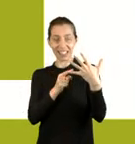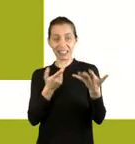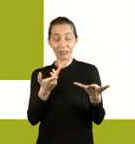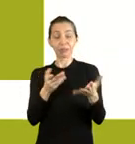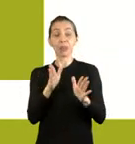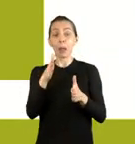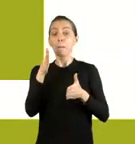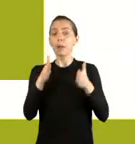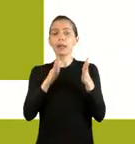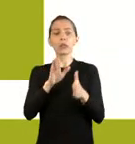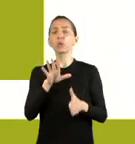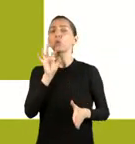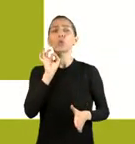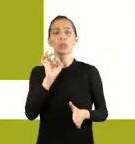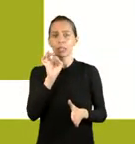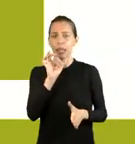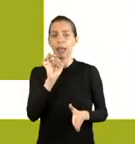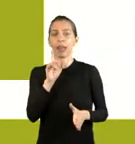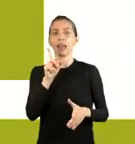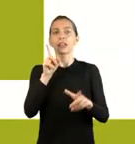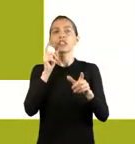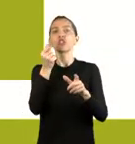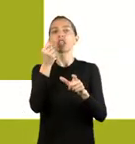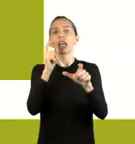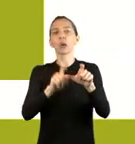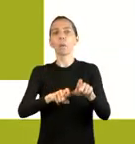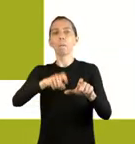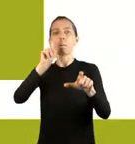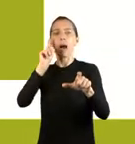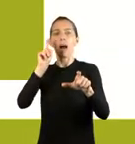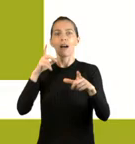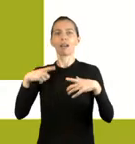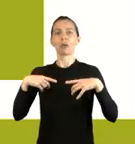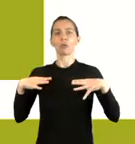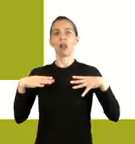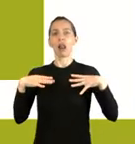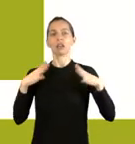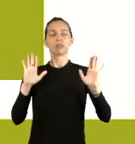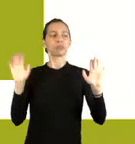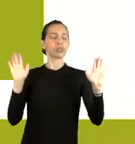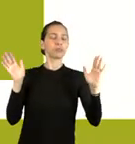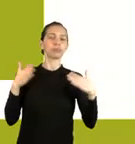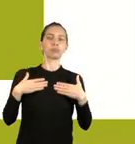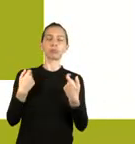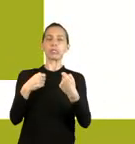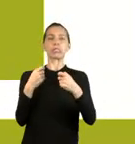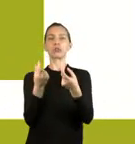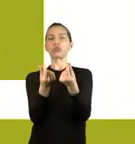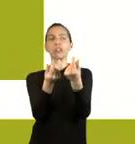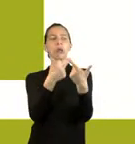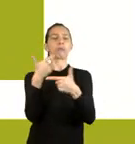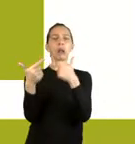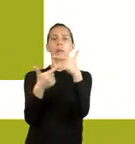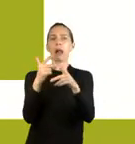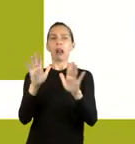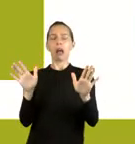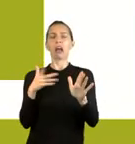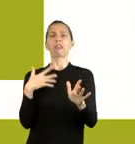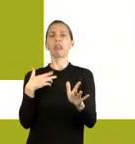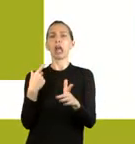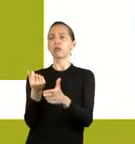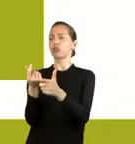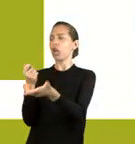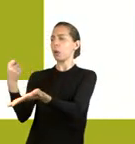Que é a fase da independência financeira. Então, Independência financeira, várias fontes de